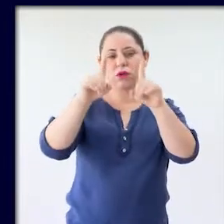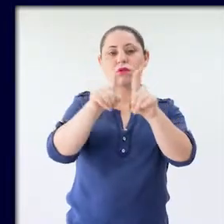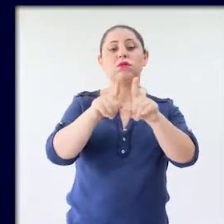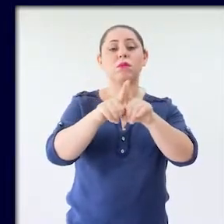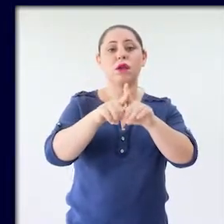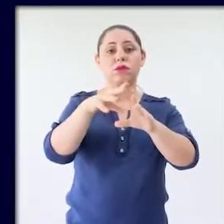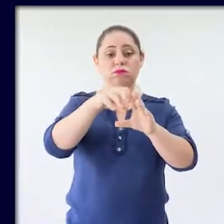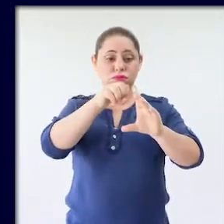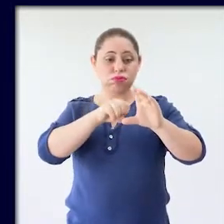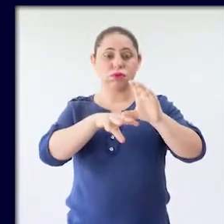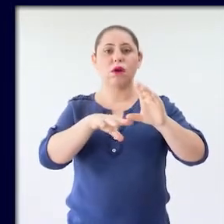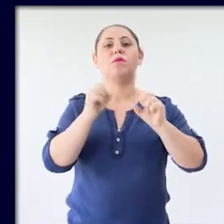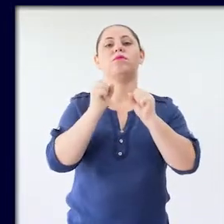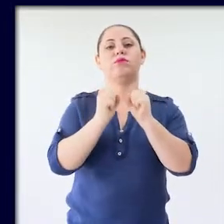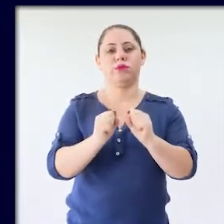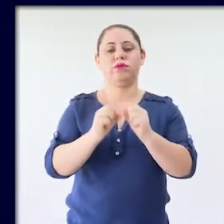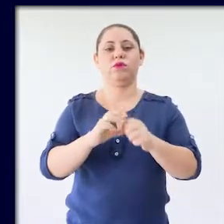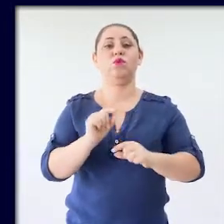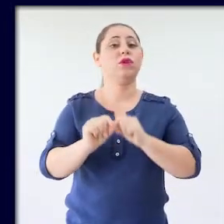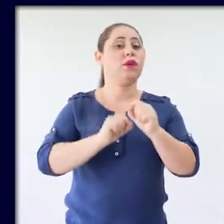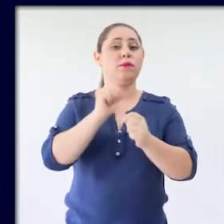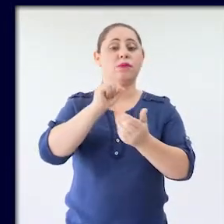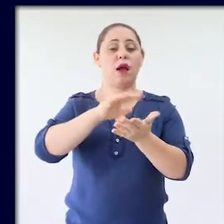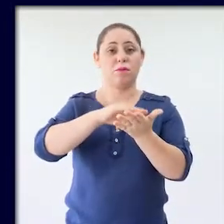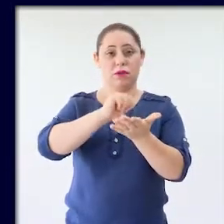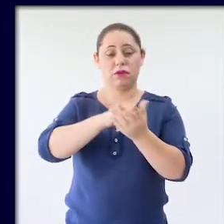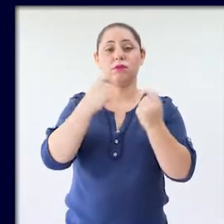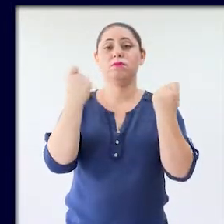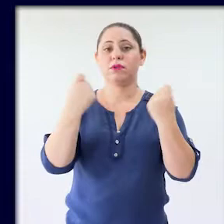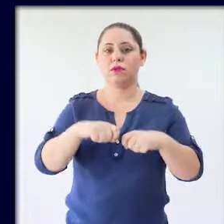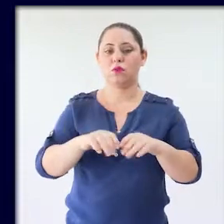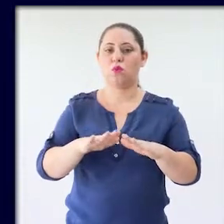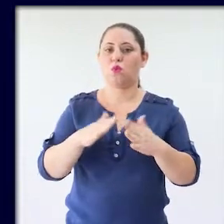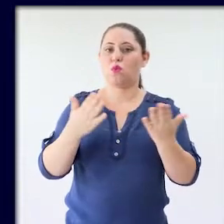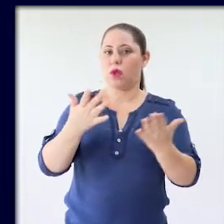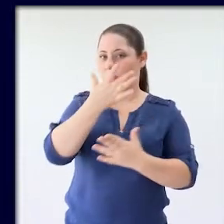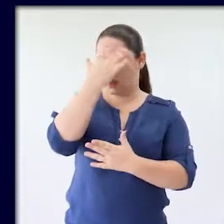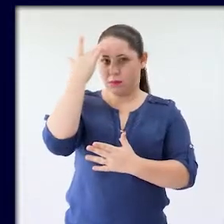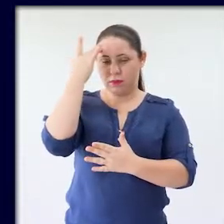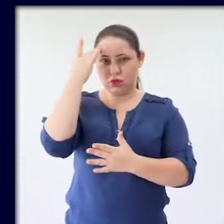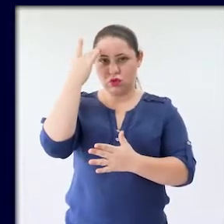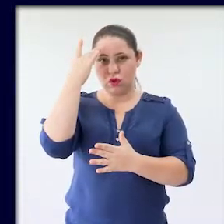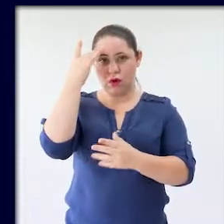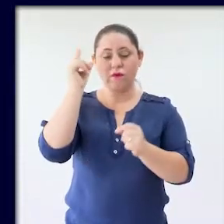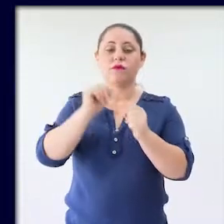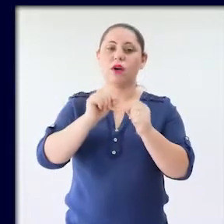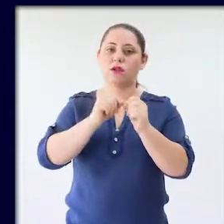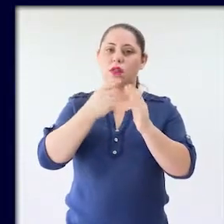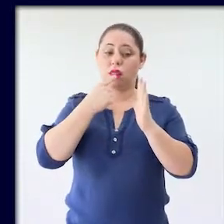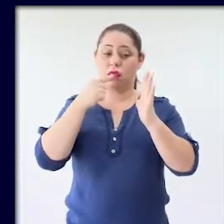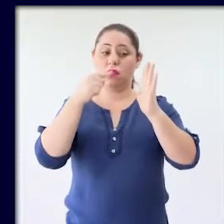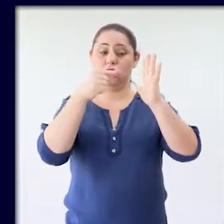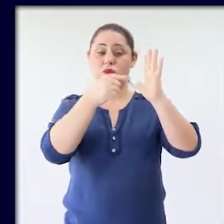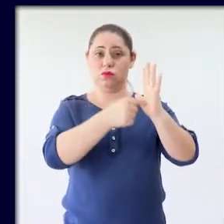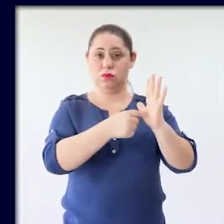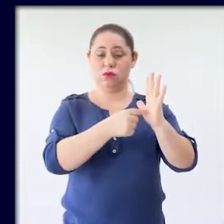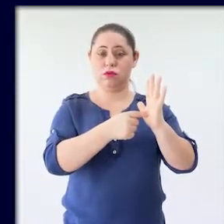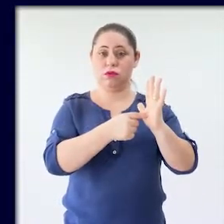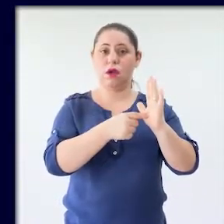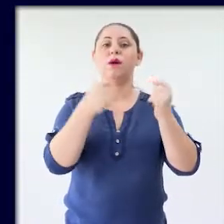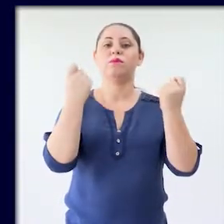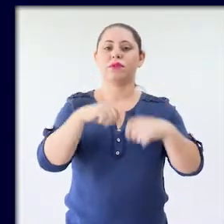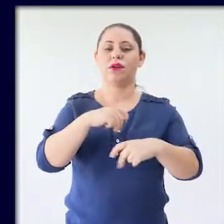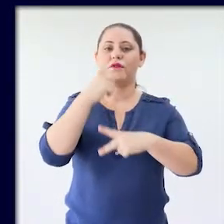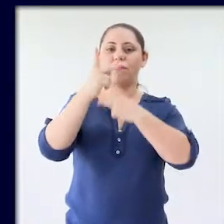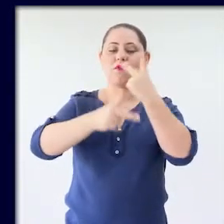fotografia. O que é necessário no aplicativo Pardal é que quando o eleitor formular uma denúncia, ele